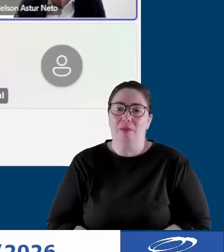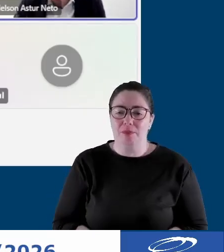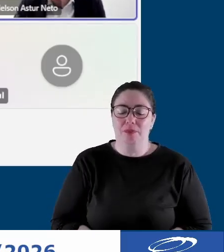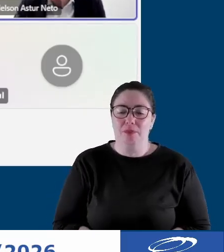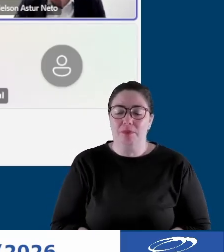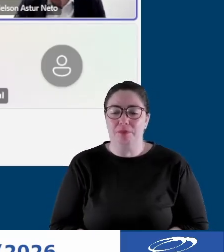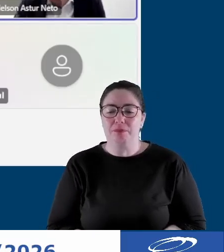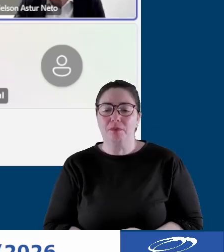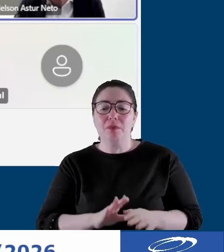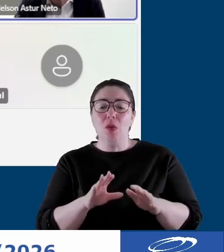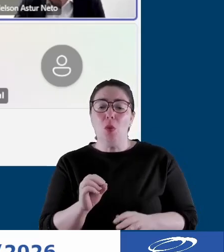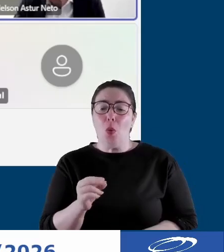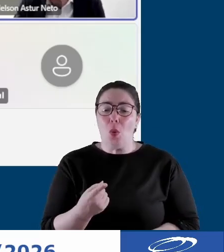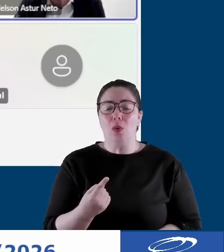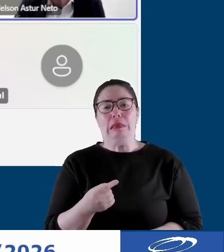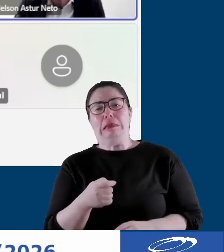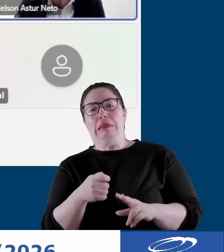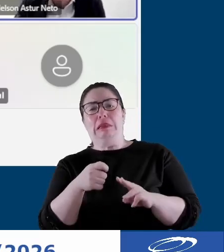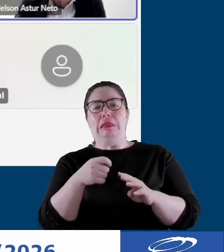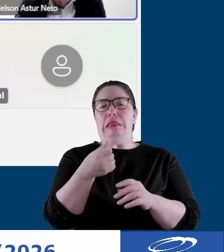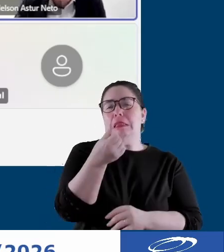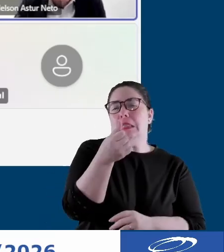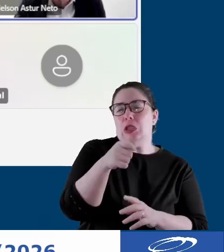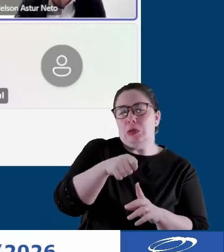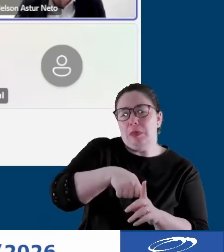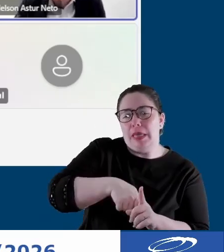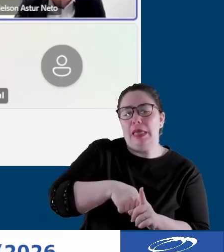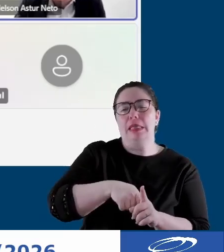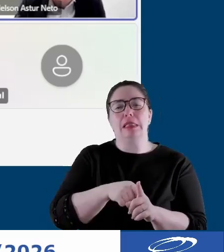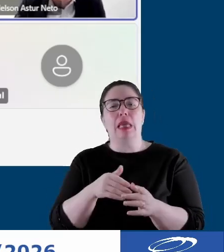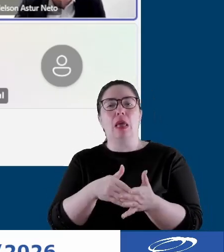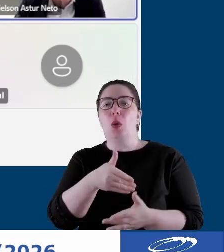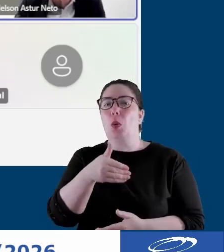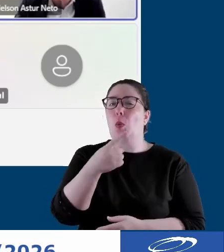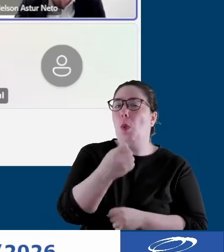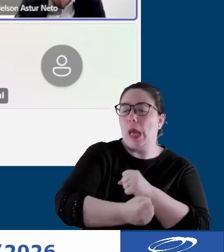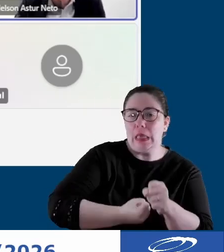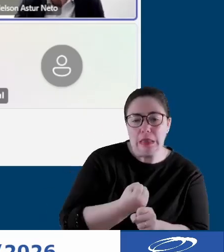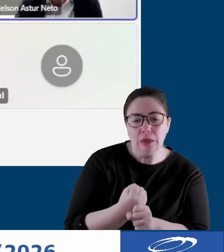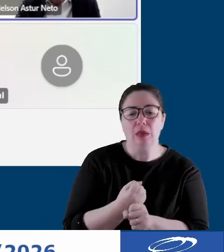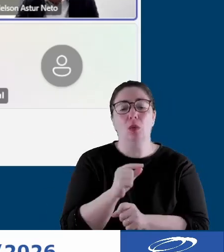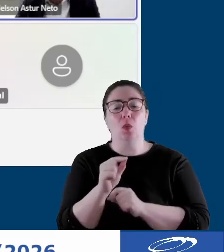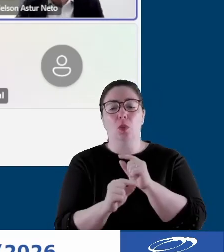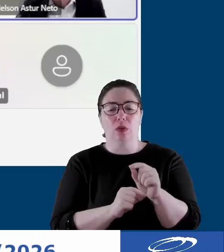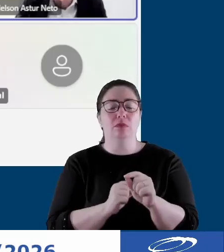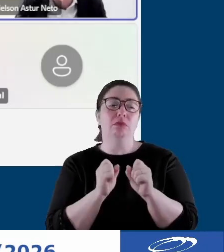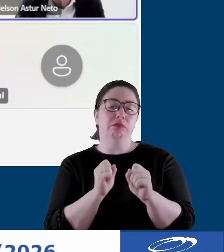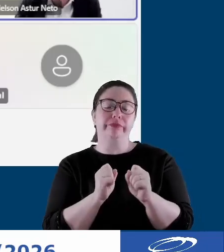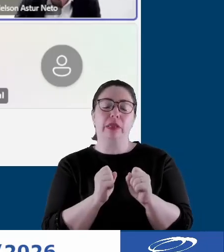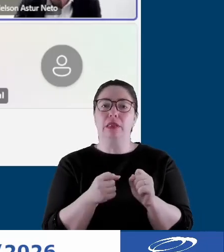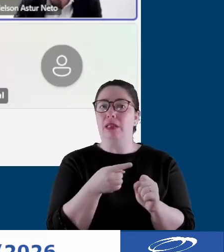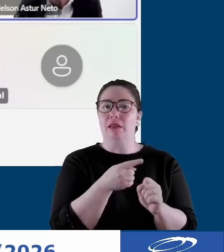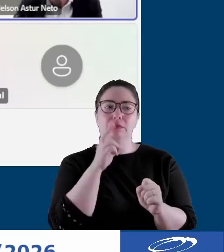ainda fusão, você tem soltura de implantes, e aí você começa a suspeitar de uma infecção como a causa da falha da